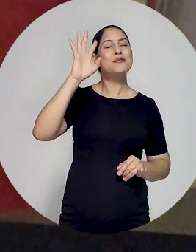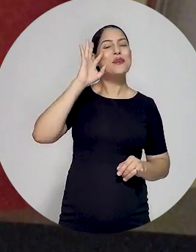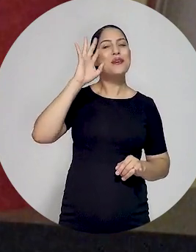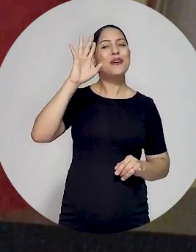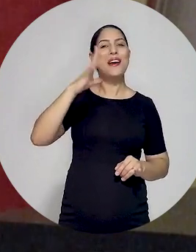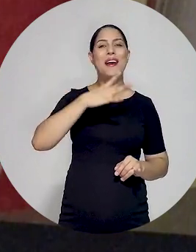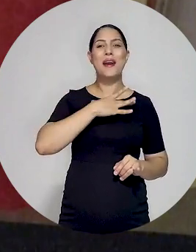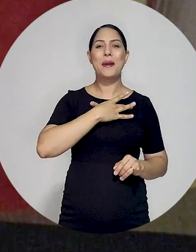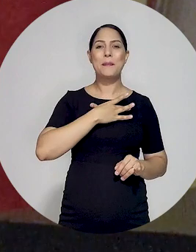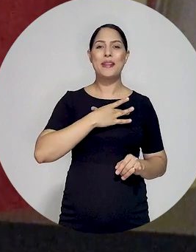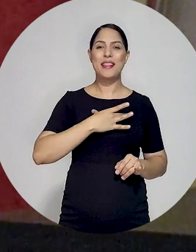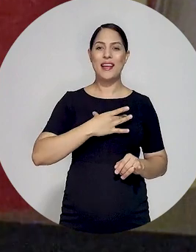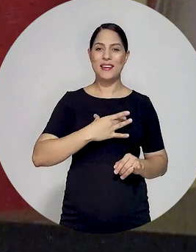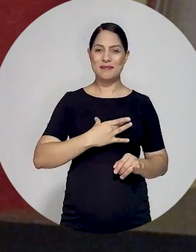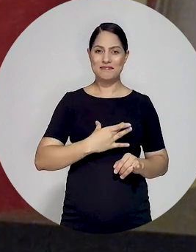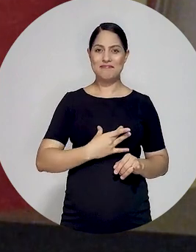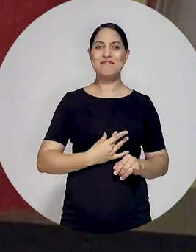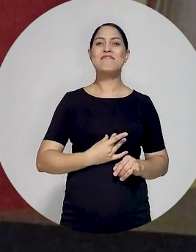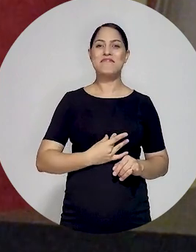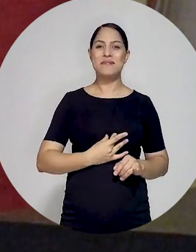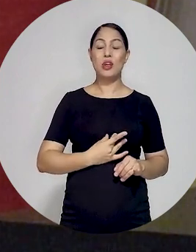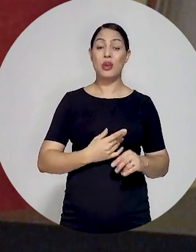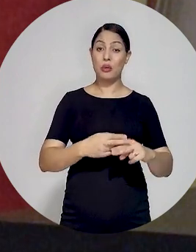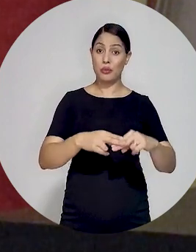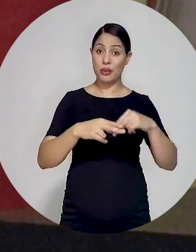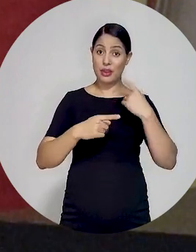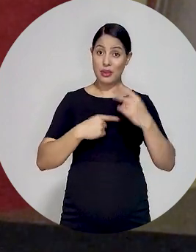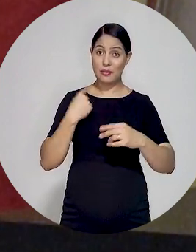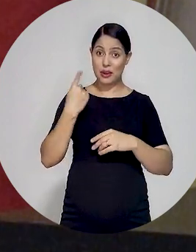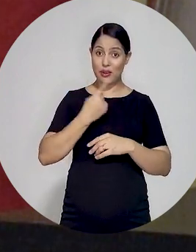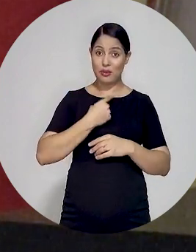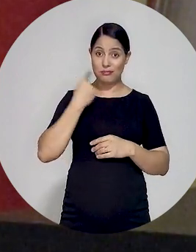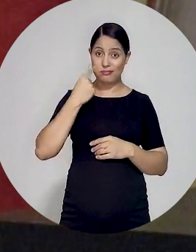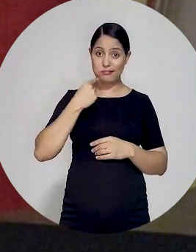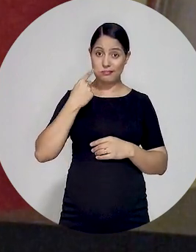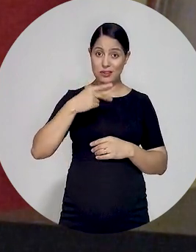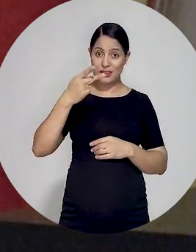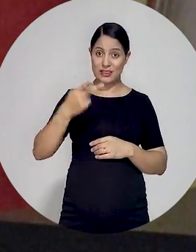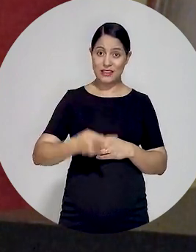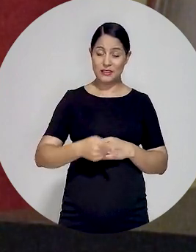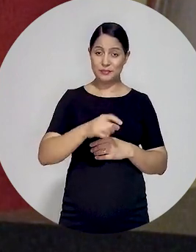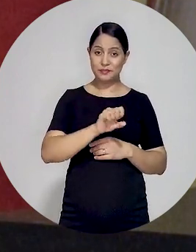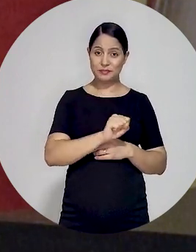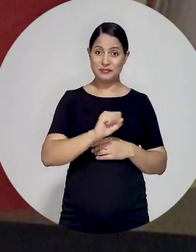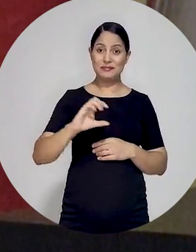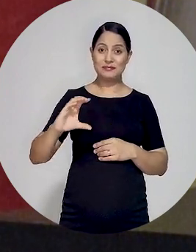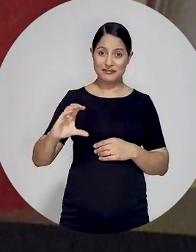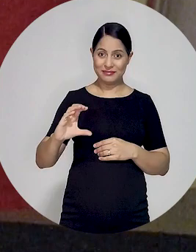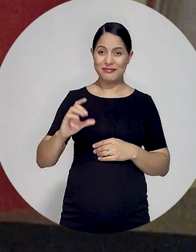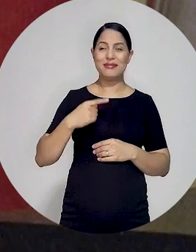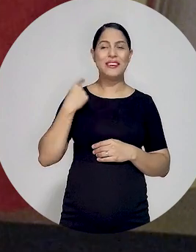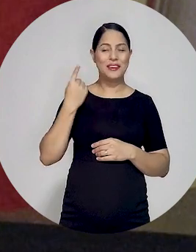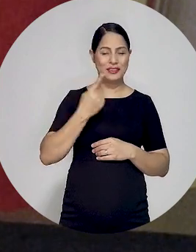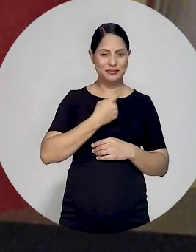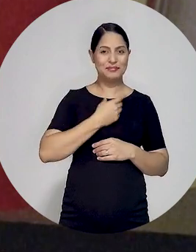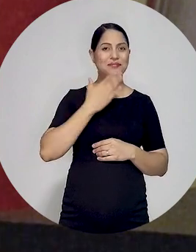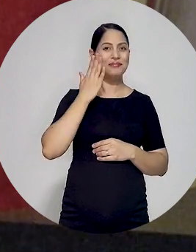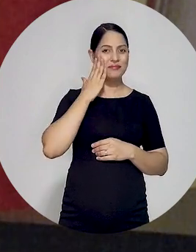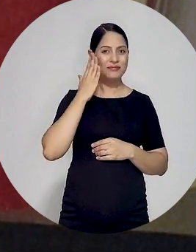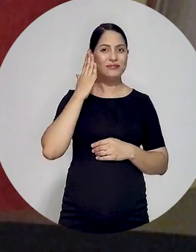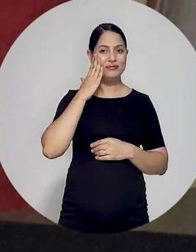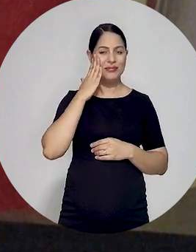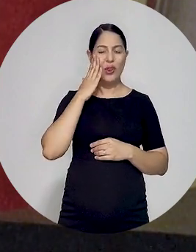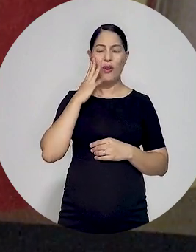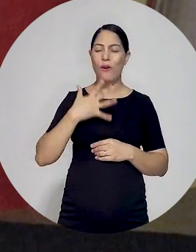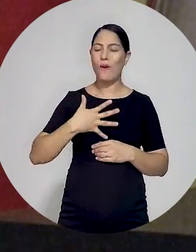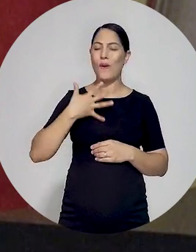ser homenageada com esta medalha no peito, que para nós, advogados e advogadas de Santa